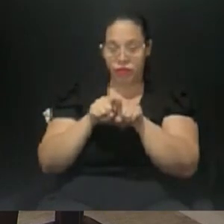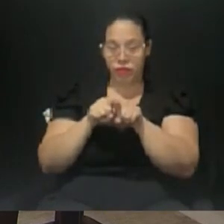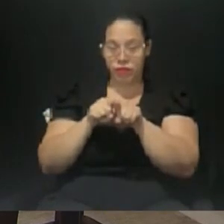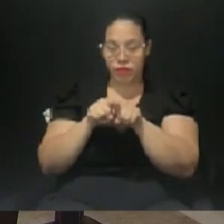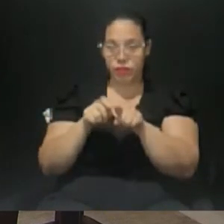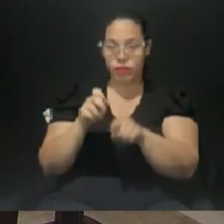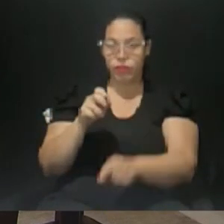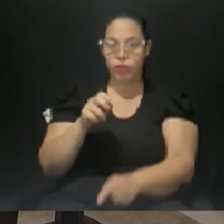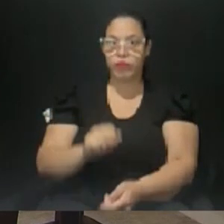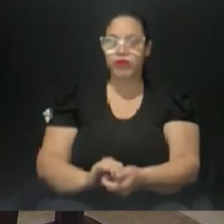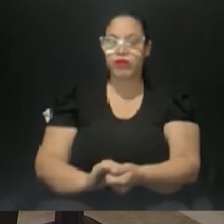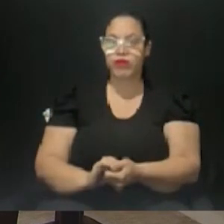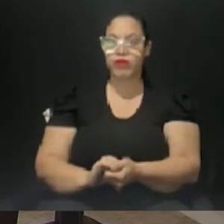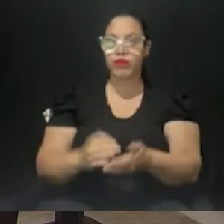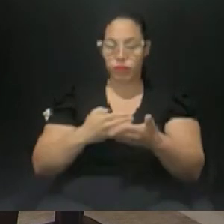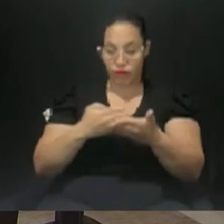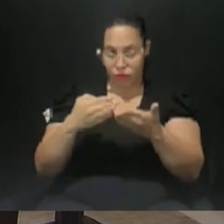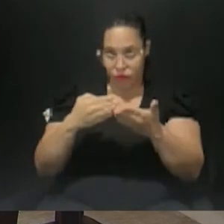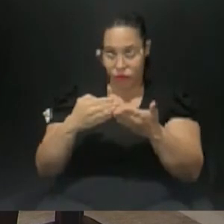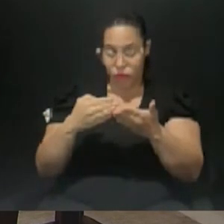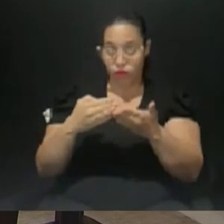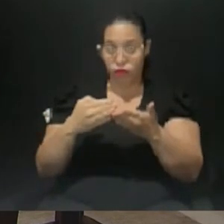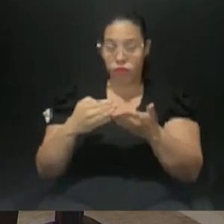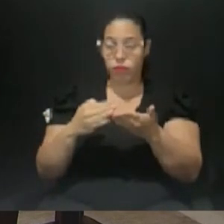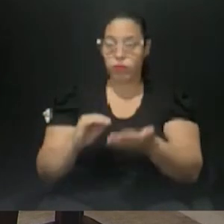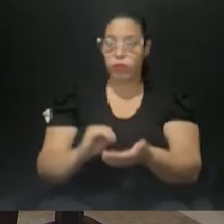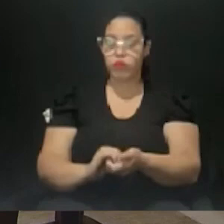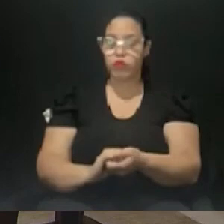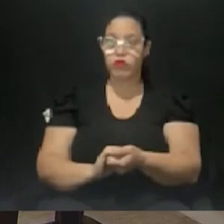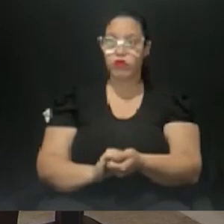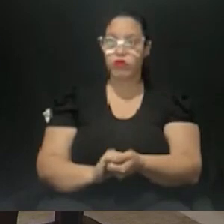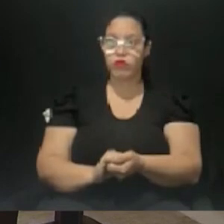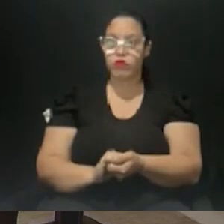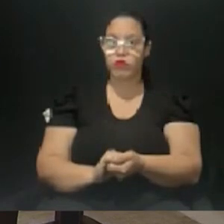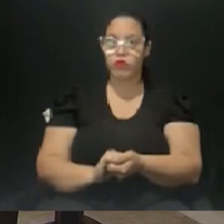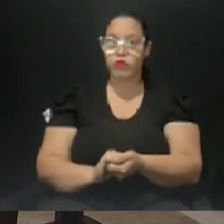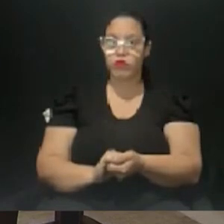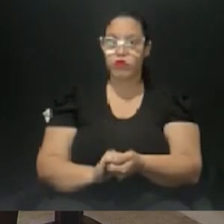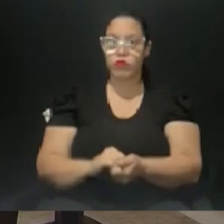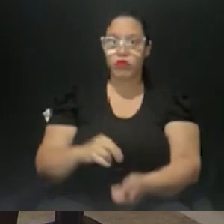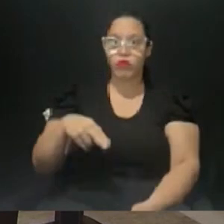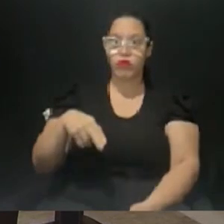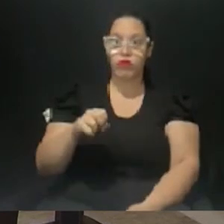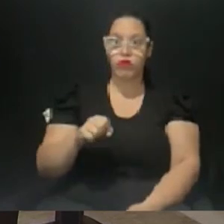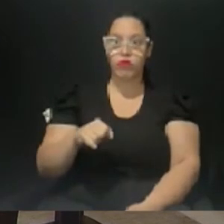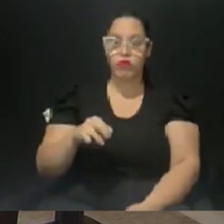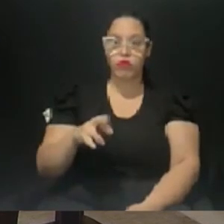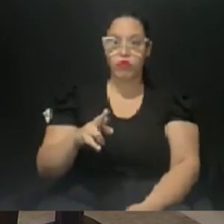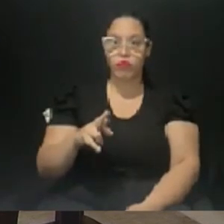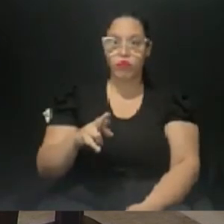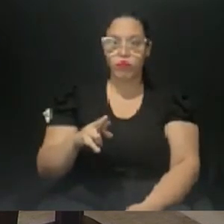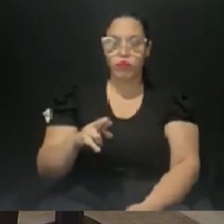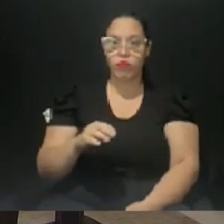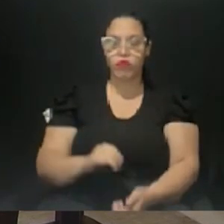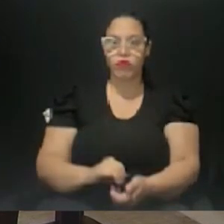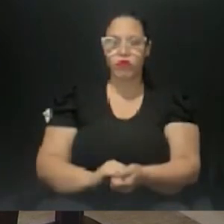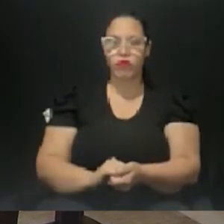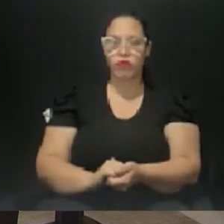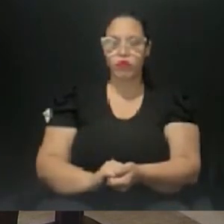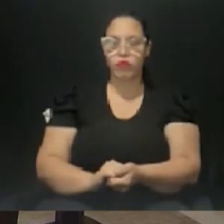dupla à frente aqui das organizações do Faca. Cumprimentar o Cleiton Silva